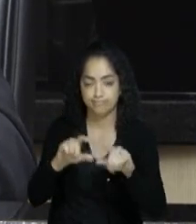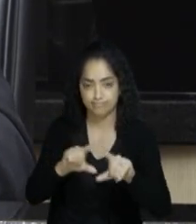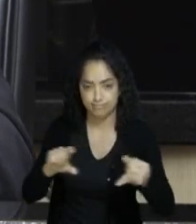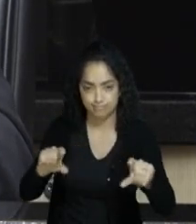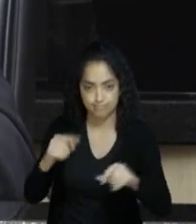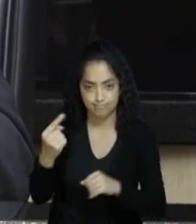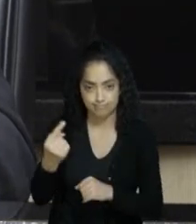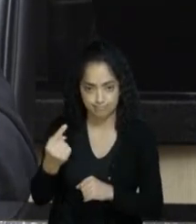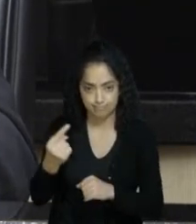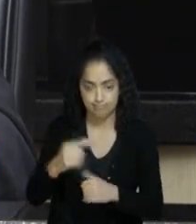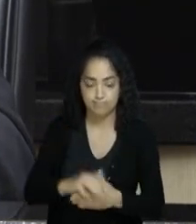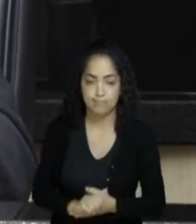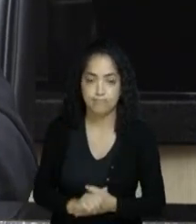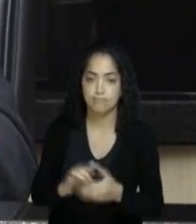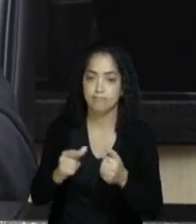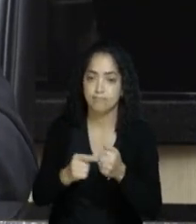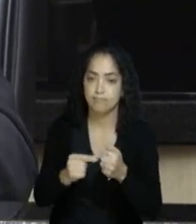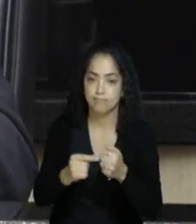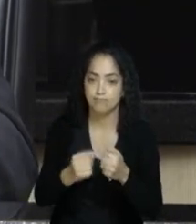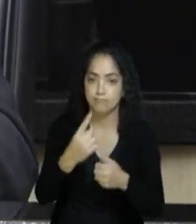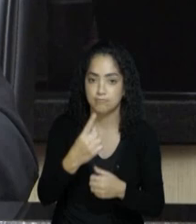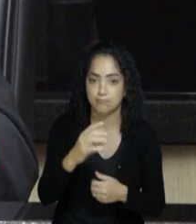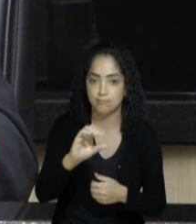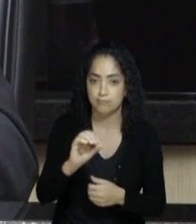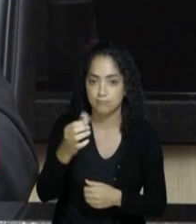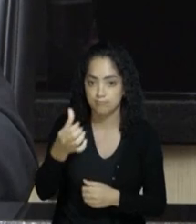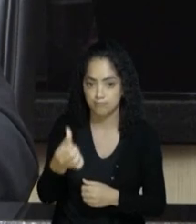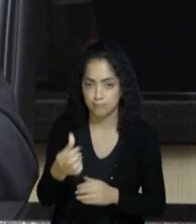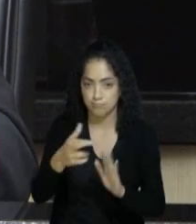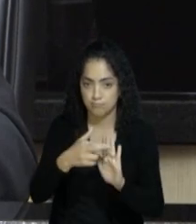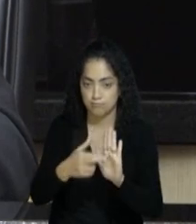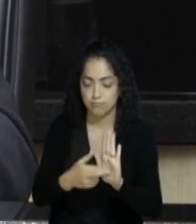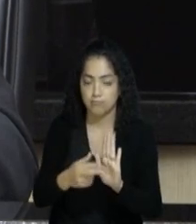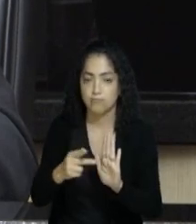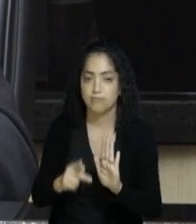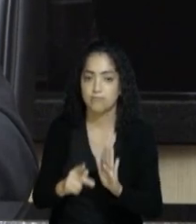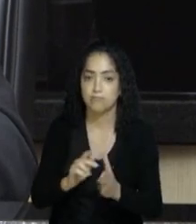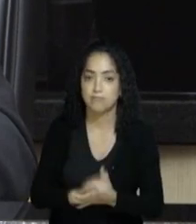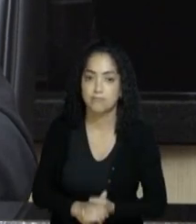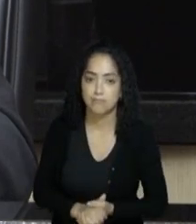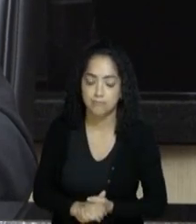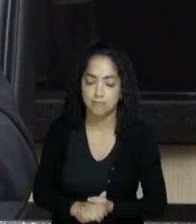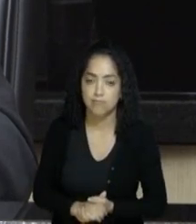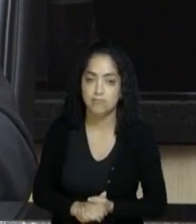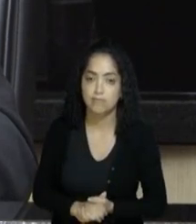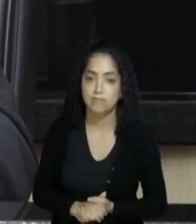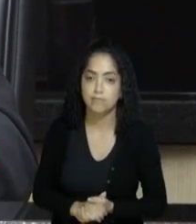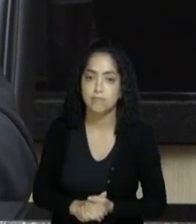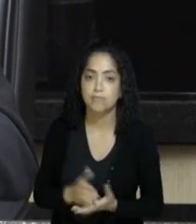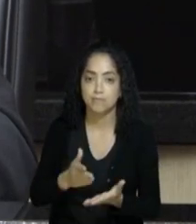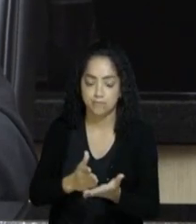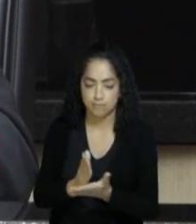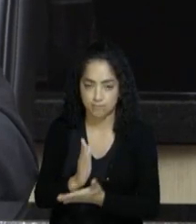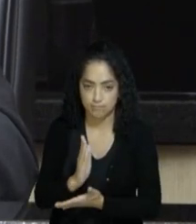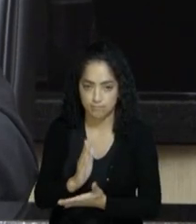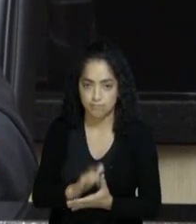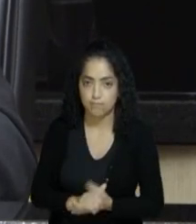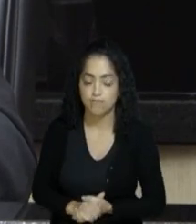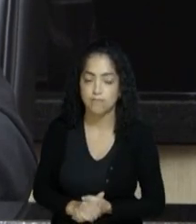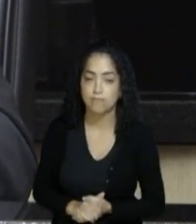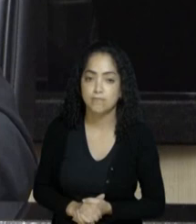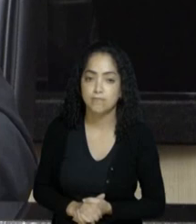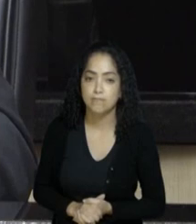o parágrafo 1º do artigo 106 do Regimento Interno, o senhor presidente deu a por